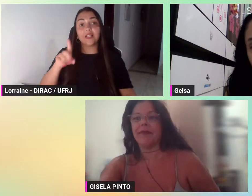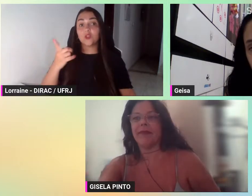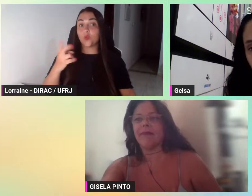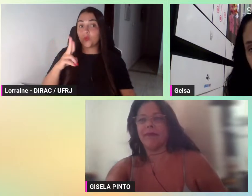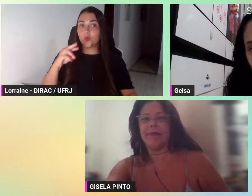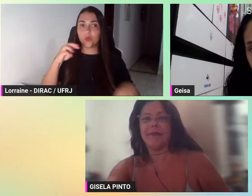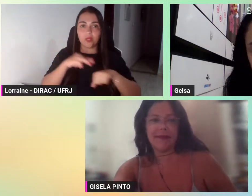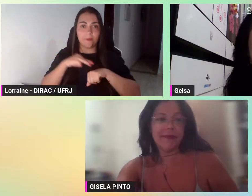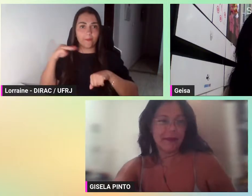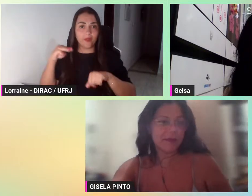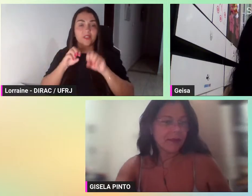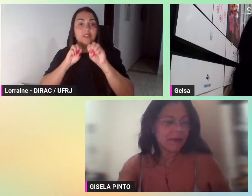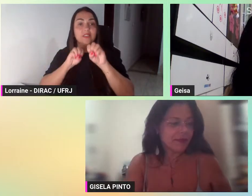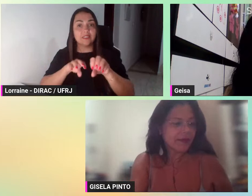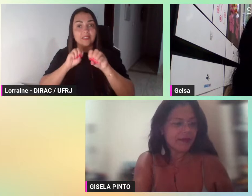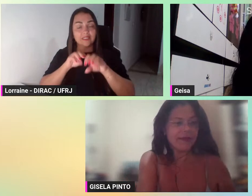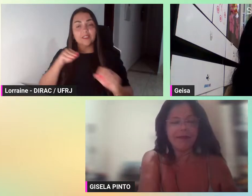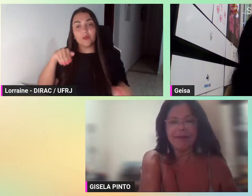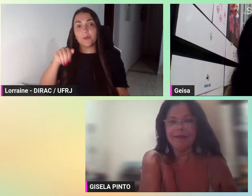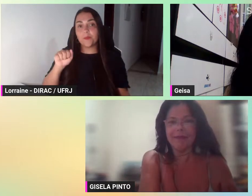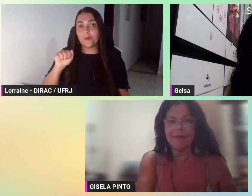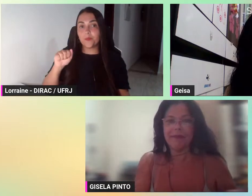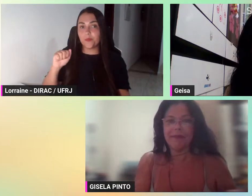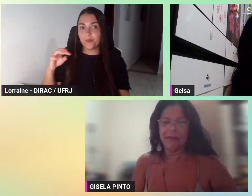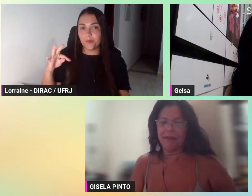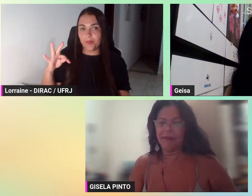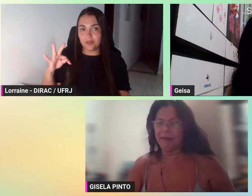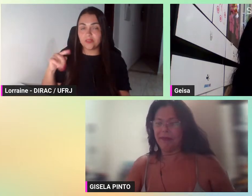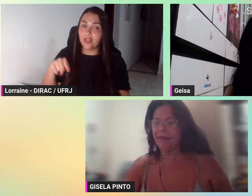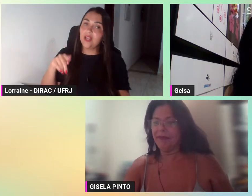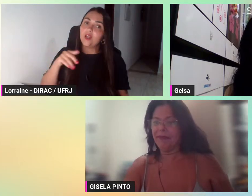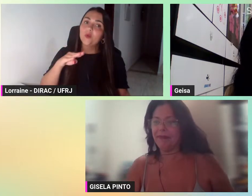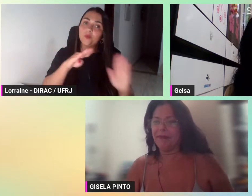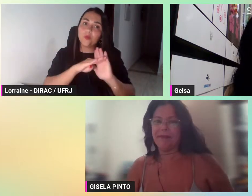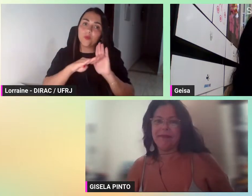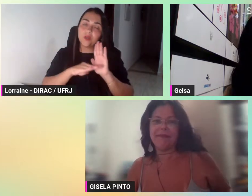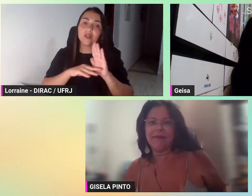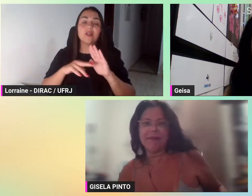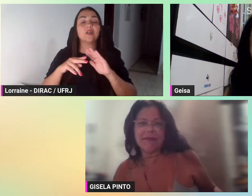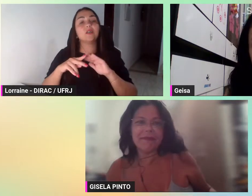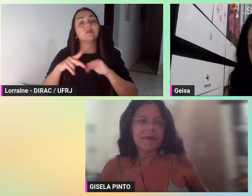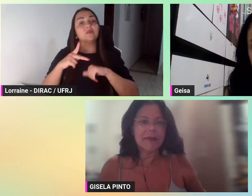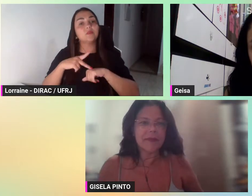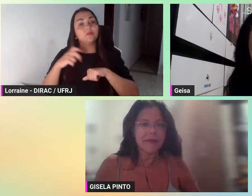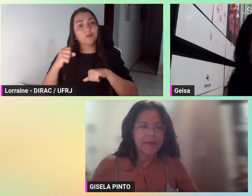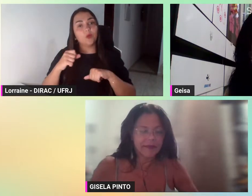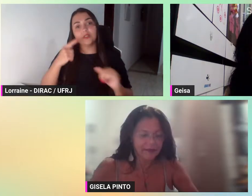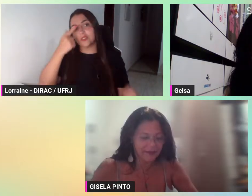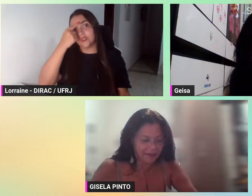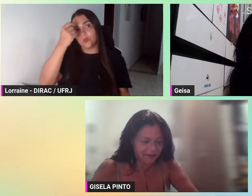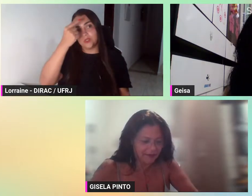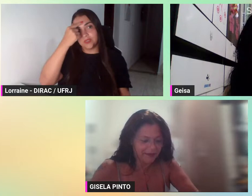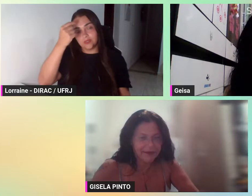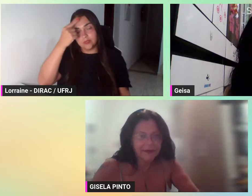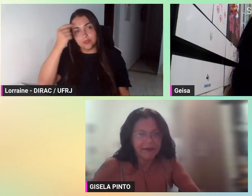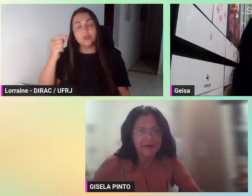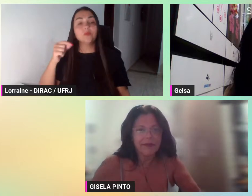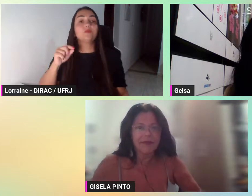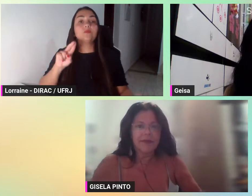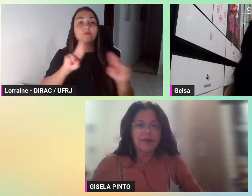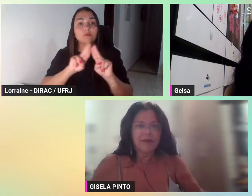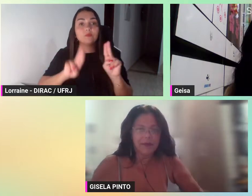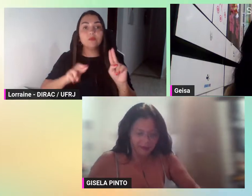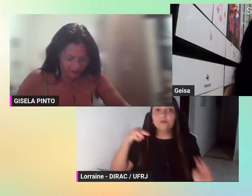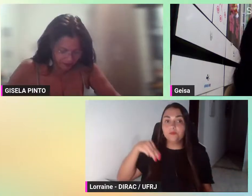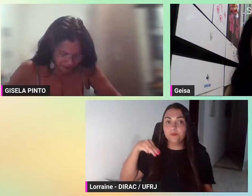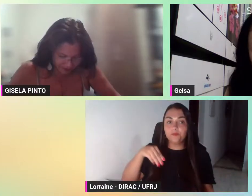matemática pelo PEMAT, que é o nosso programa lá da UFRJ, de pós-graduação. E ela está fazendo também o